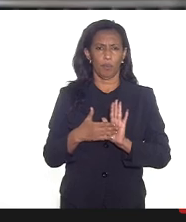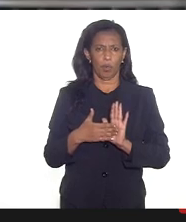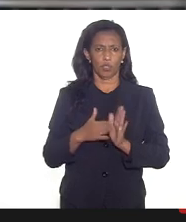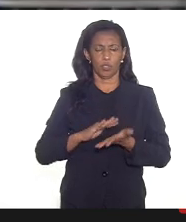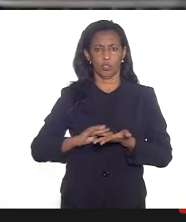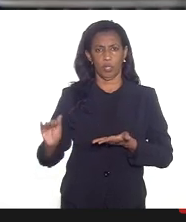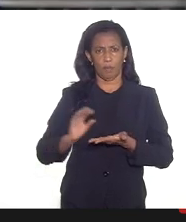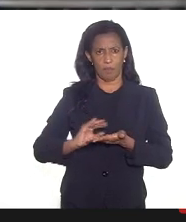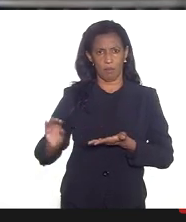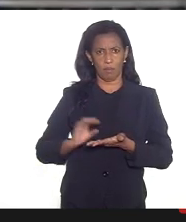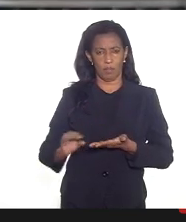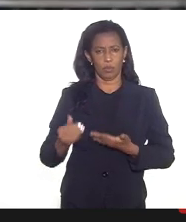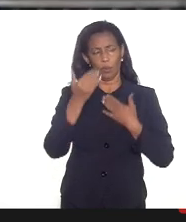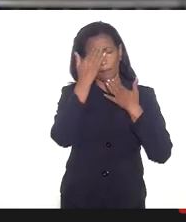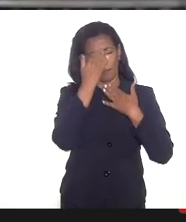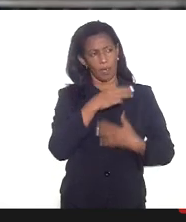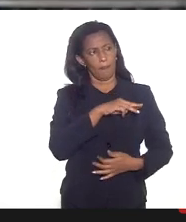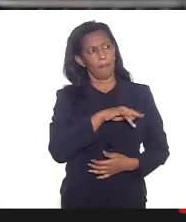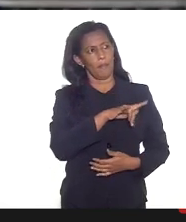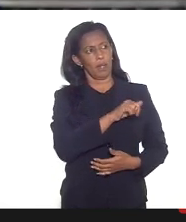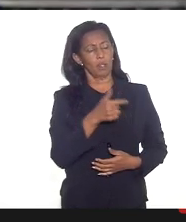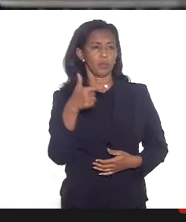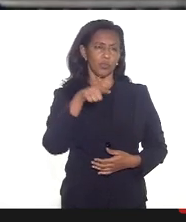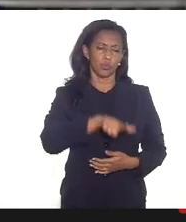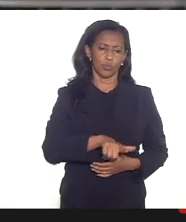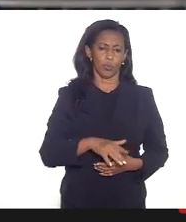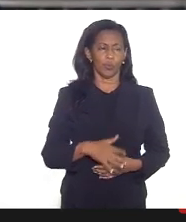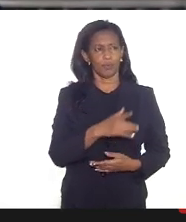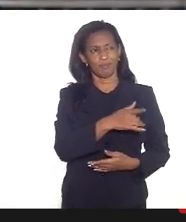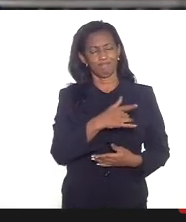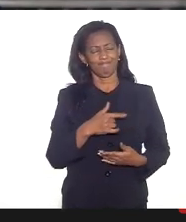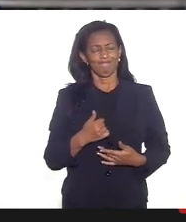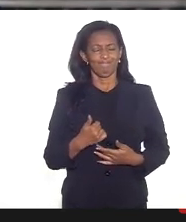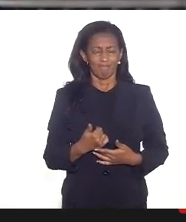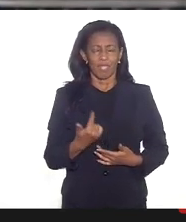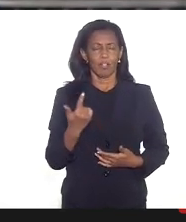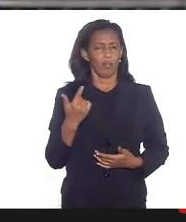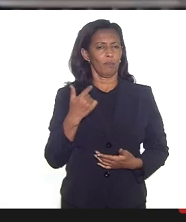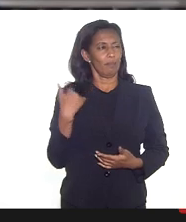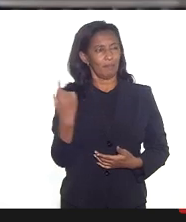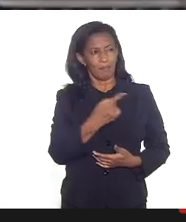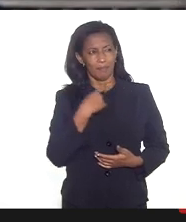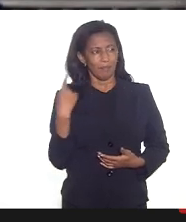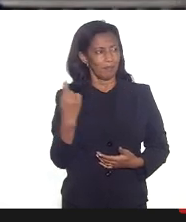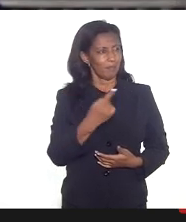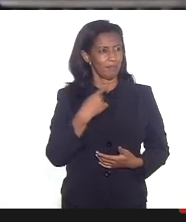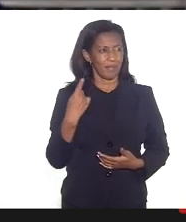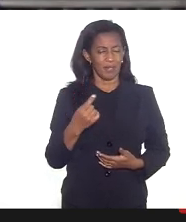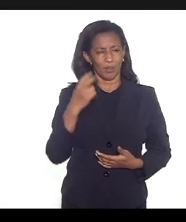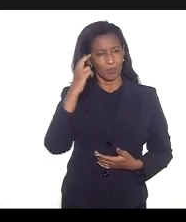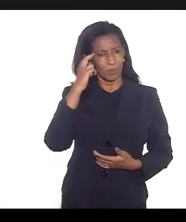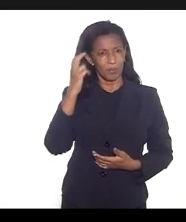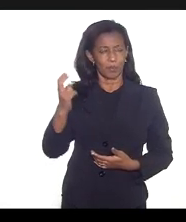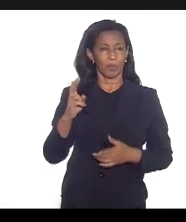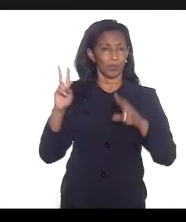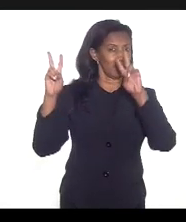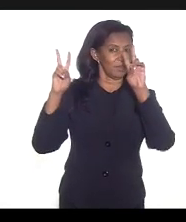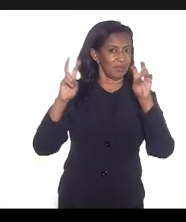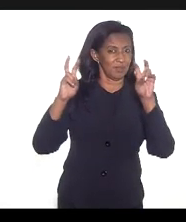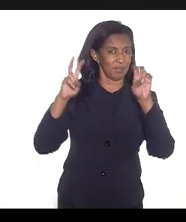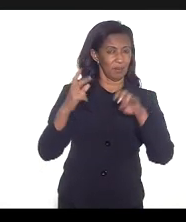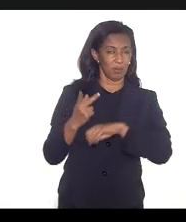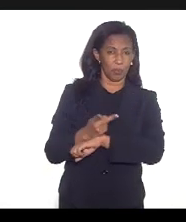encaminhamento ligada a Dra Melânia mais uma vez para uma grande referência para nós nesse tema a gente